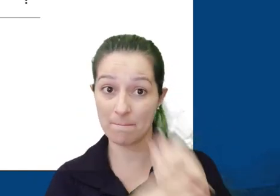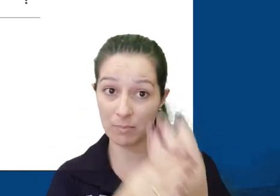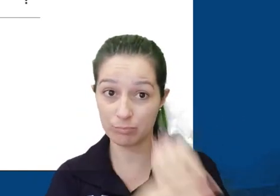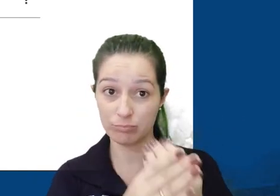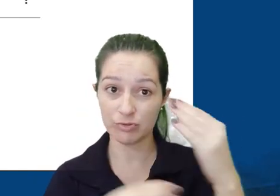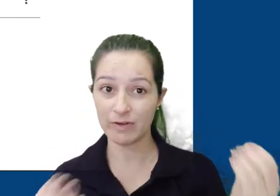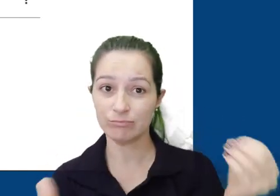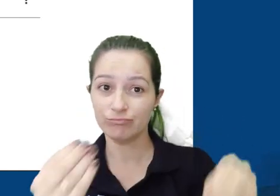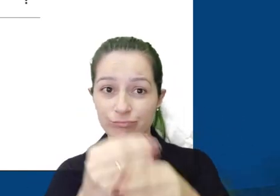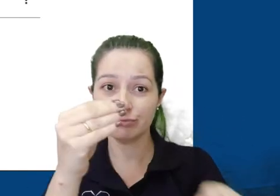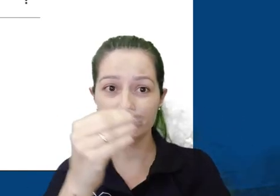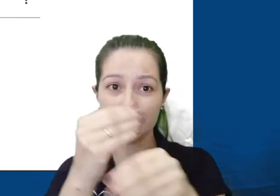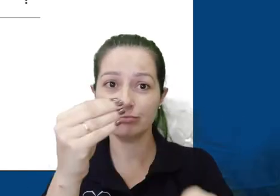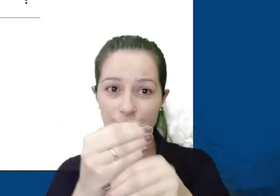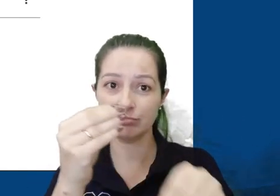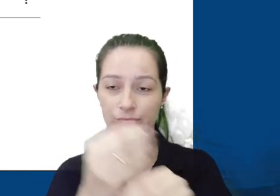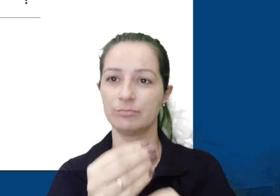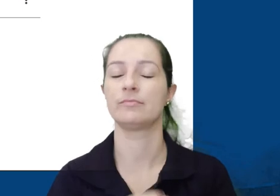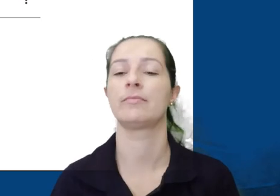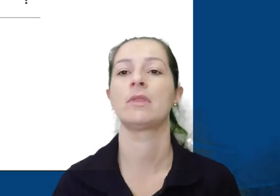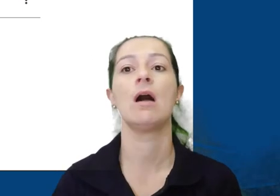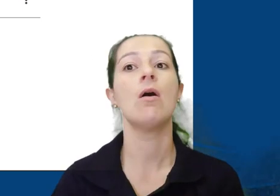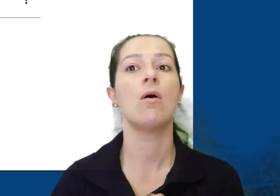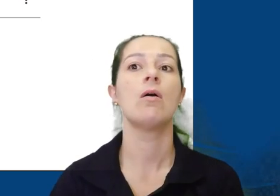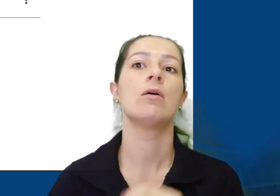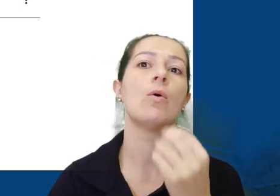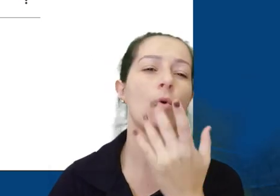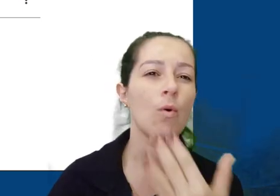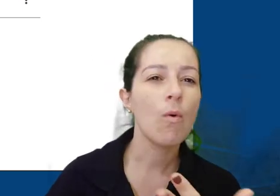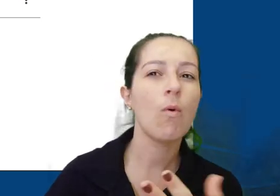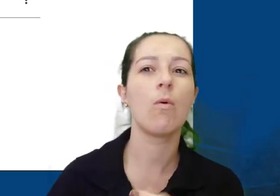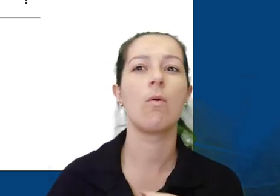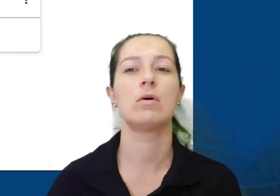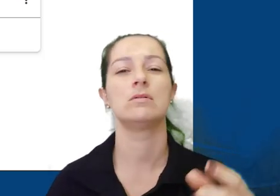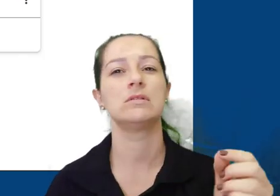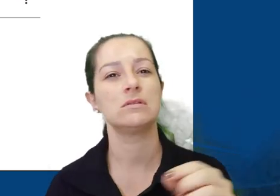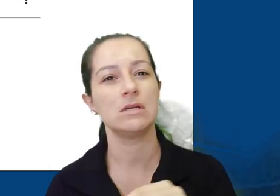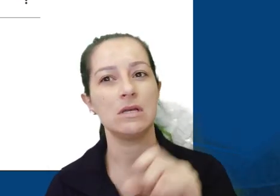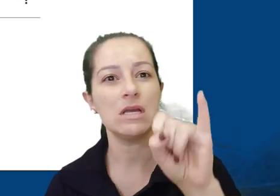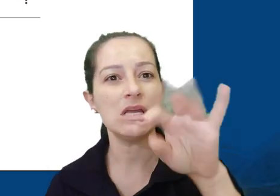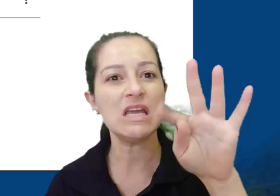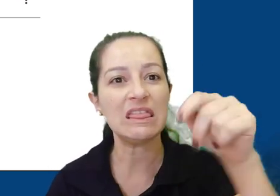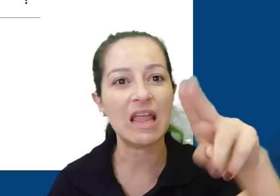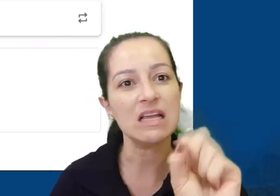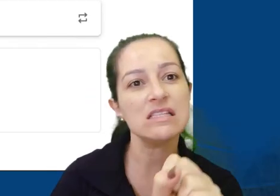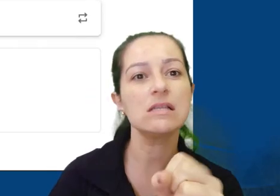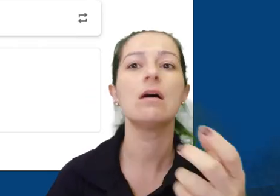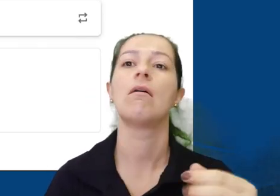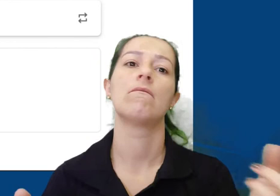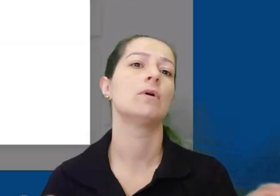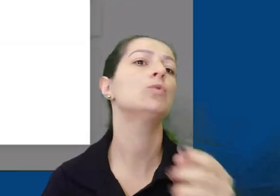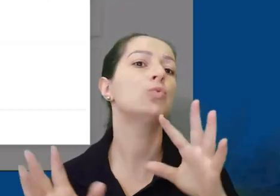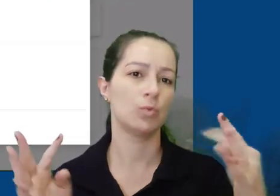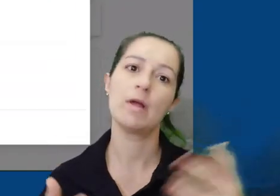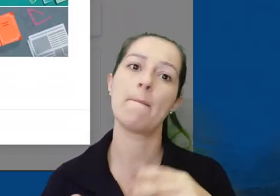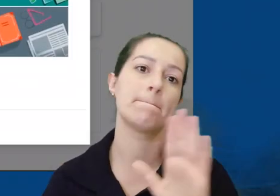mais com nossos olhos estiverem com mais materiais atividades uma última consideração é que as cores dos nomes dos Tópicos ou os itens também dos materiais que serão